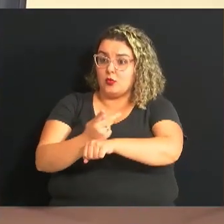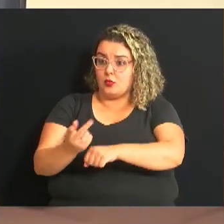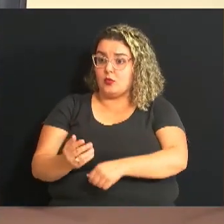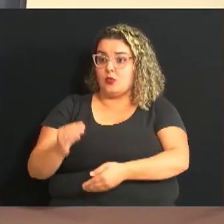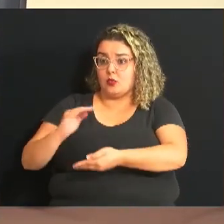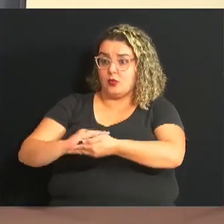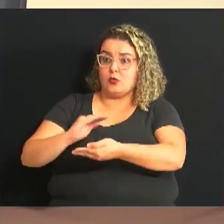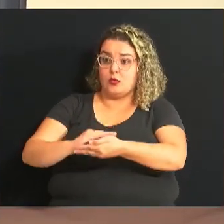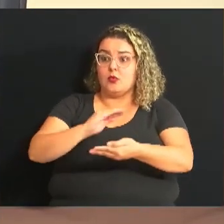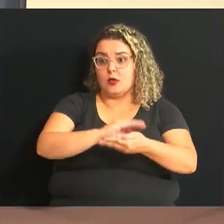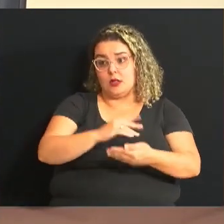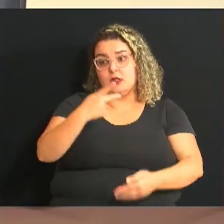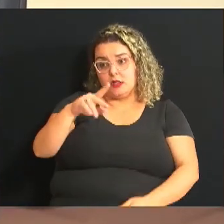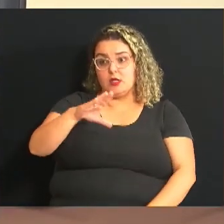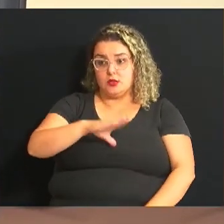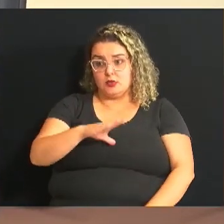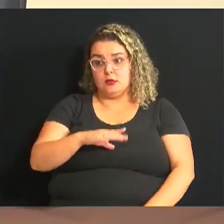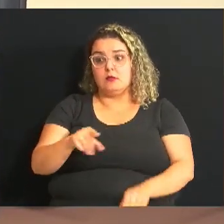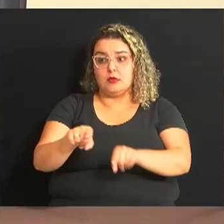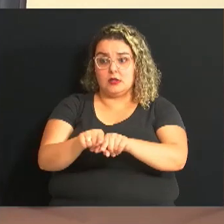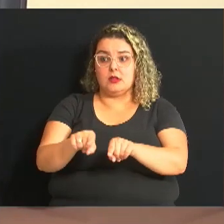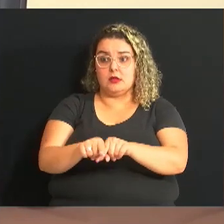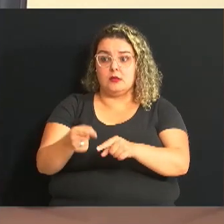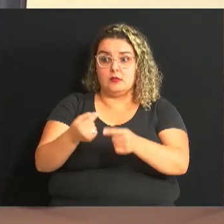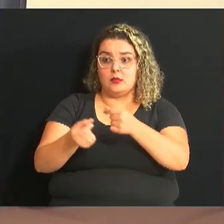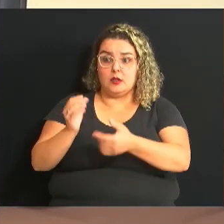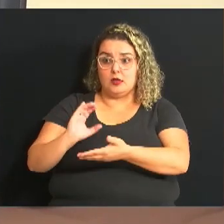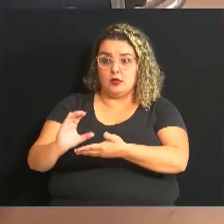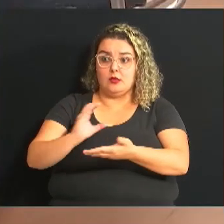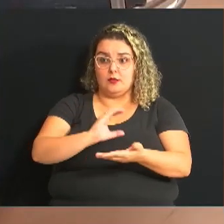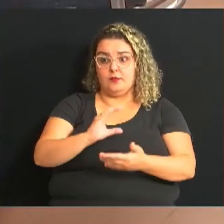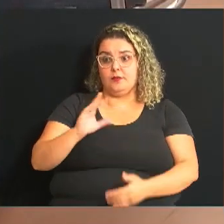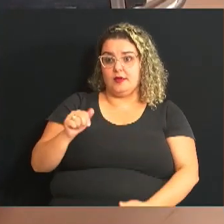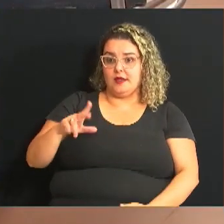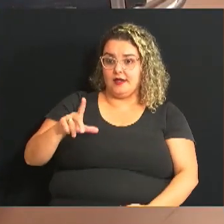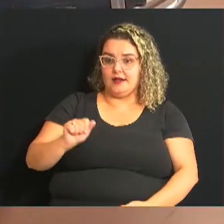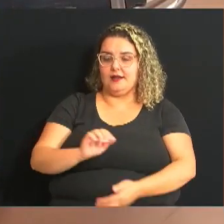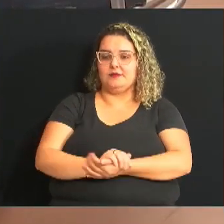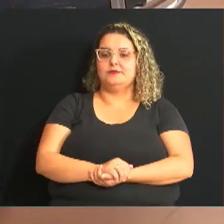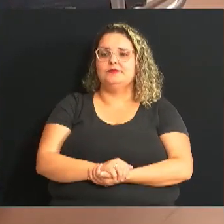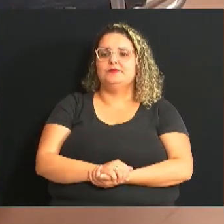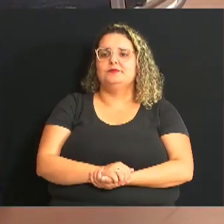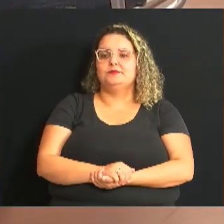sua cidade para também fazer essa destinação. Carla.